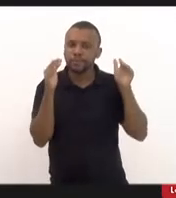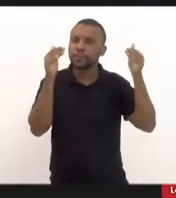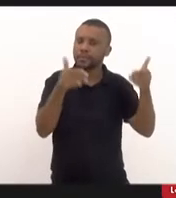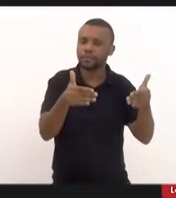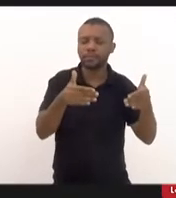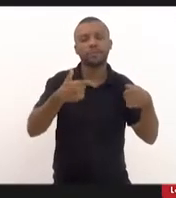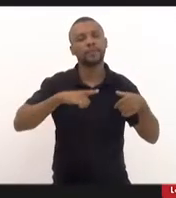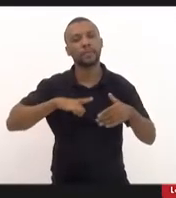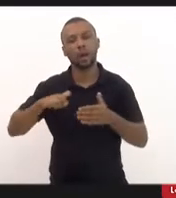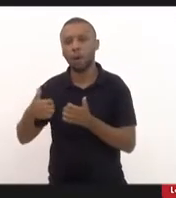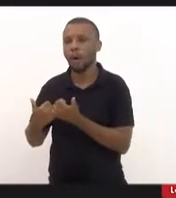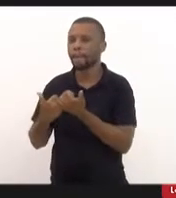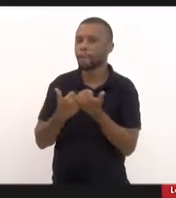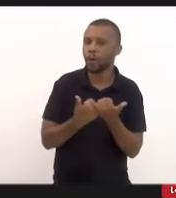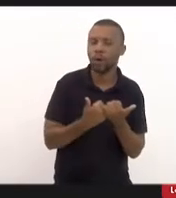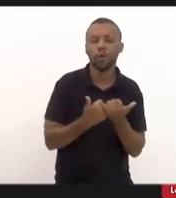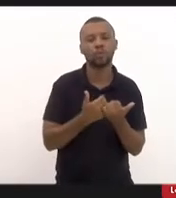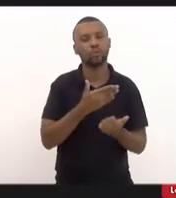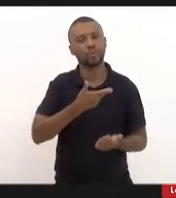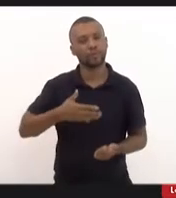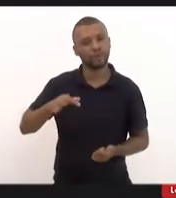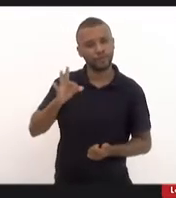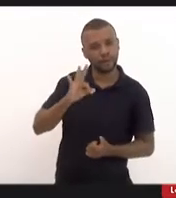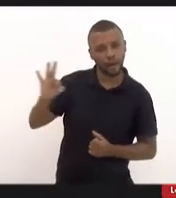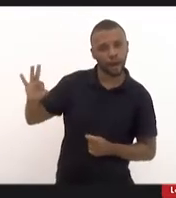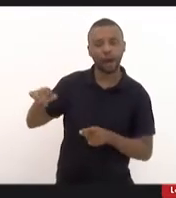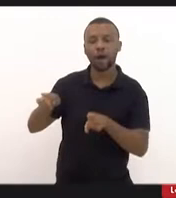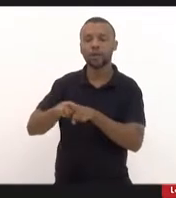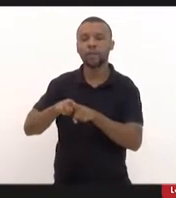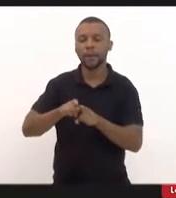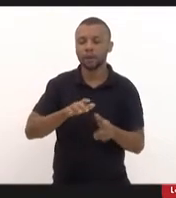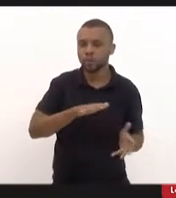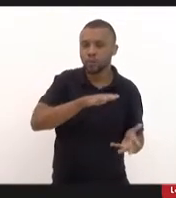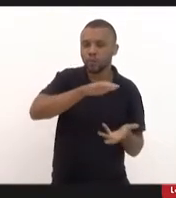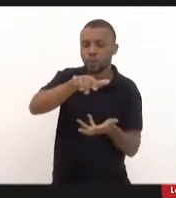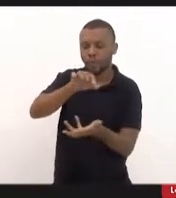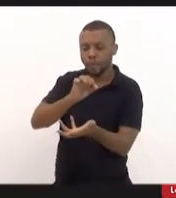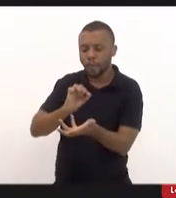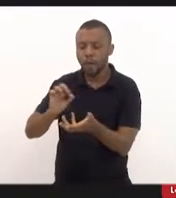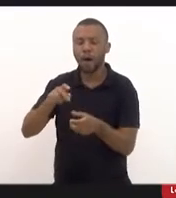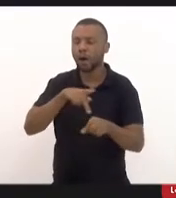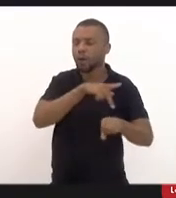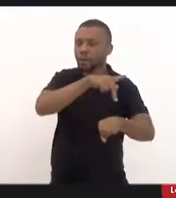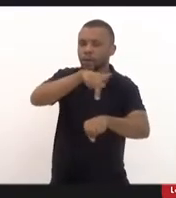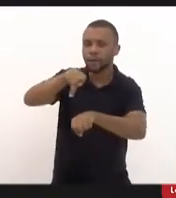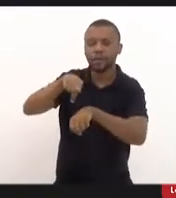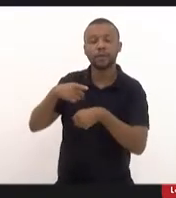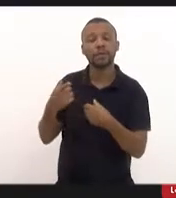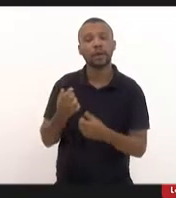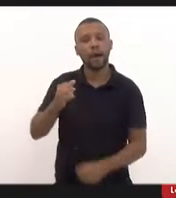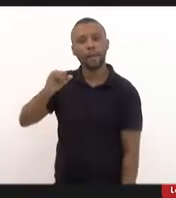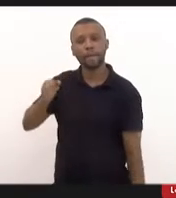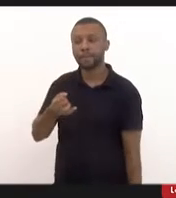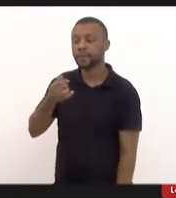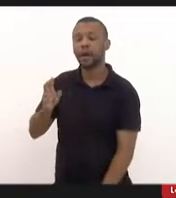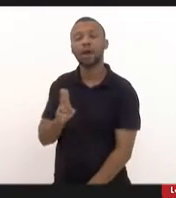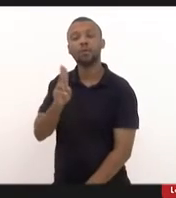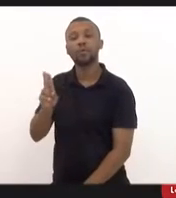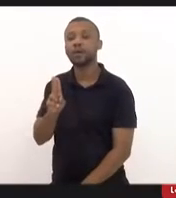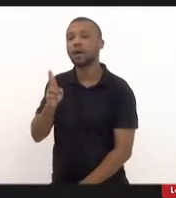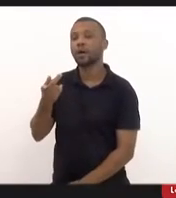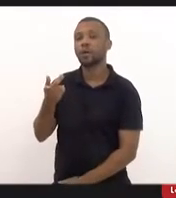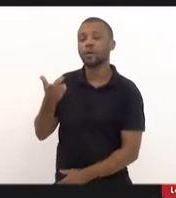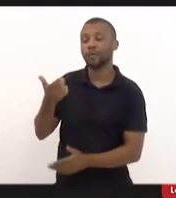federal, dinheiro internacional. Volto a dizer, para a gente ter o New Deal, tem dinheiro dos BRICS para isso, usar o Fundo Soberano para isso. Mas isso aí é um emprego